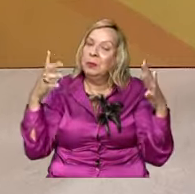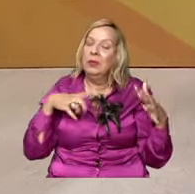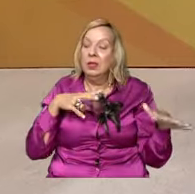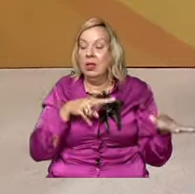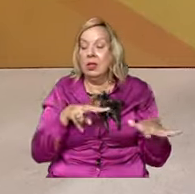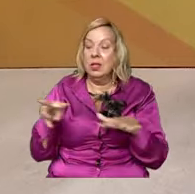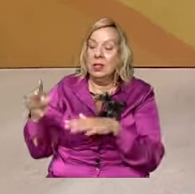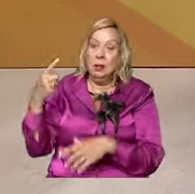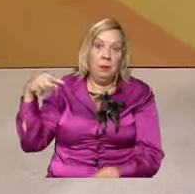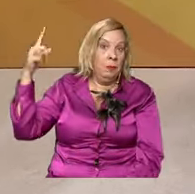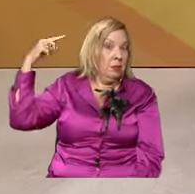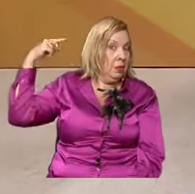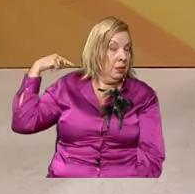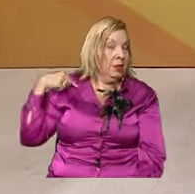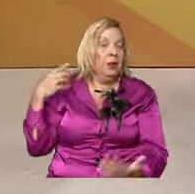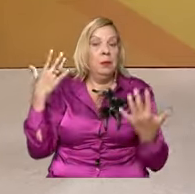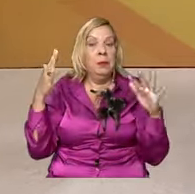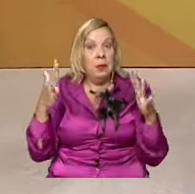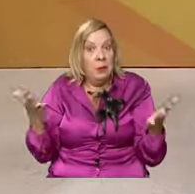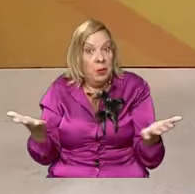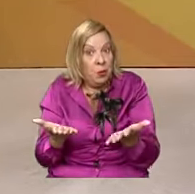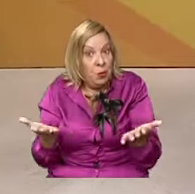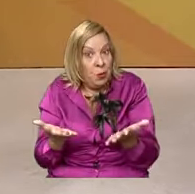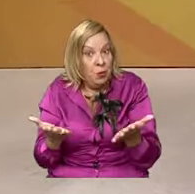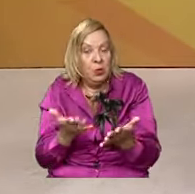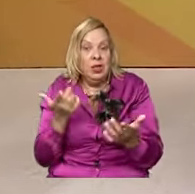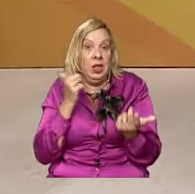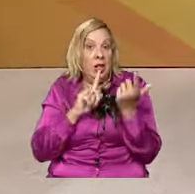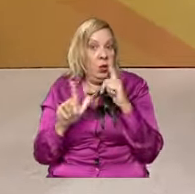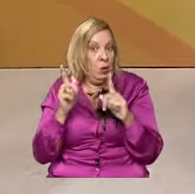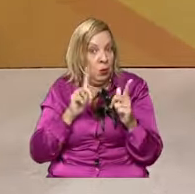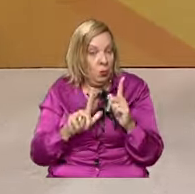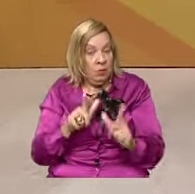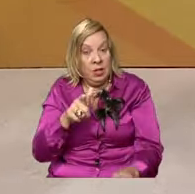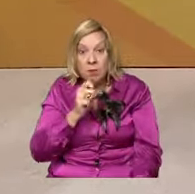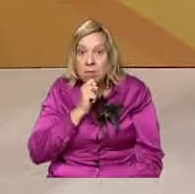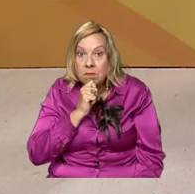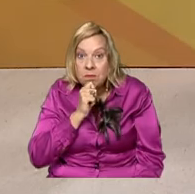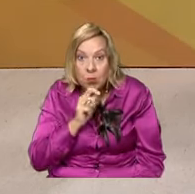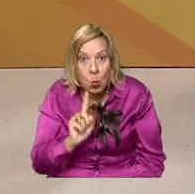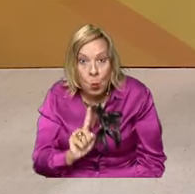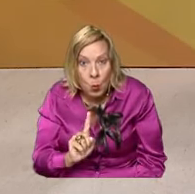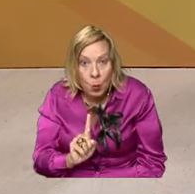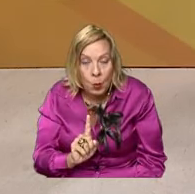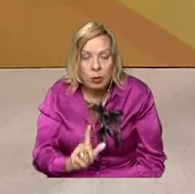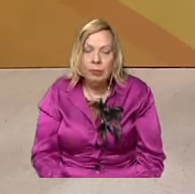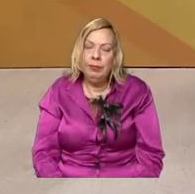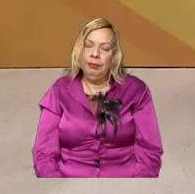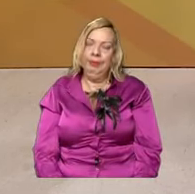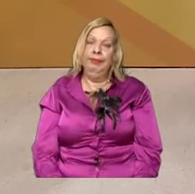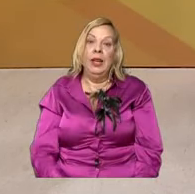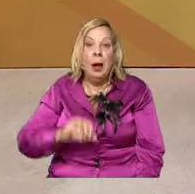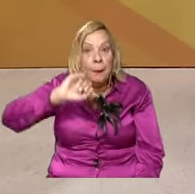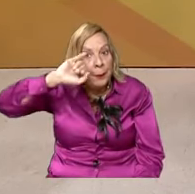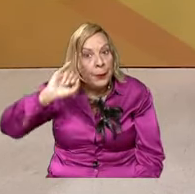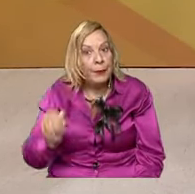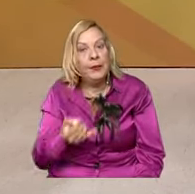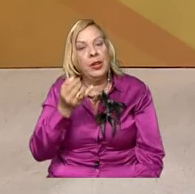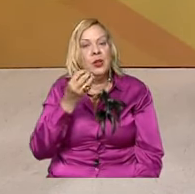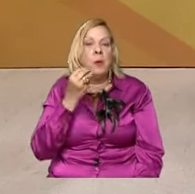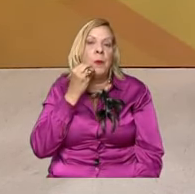semana passada. Parabéns já aos de hoje que já foram contemplados. E se você ainda não foi, aproveite a oportunidade. Chegou, olha aí, ó, o QR